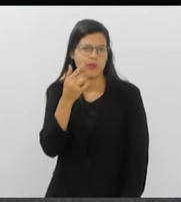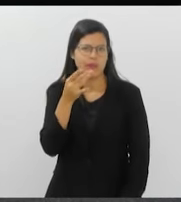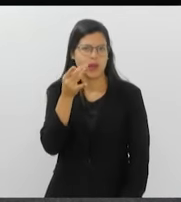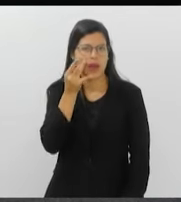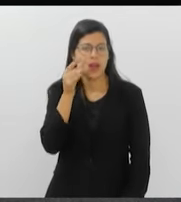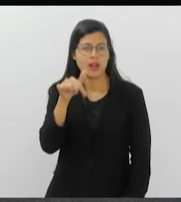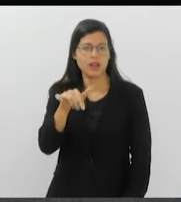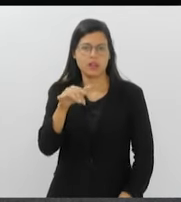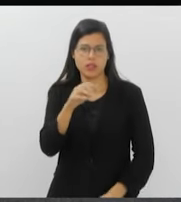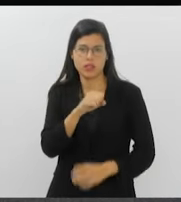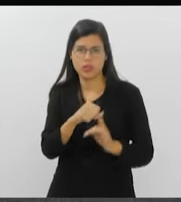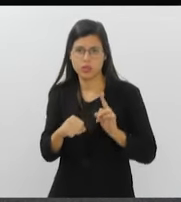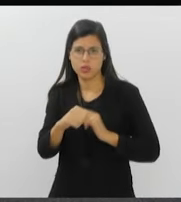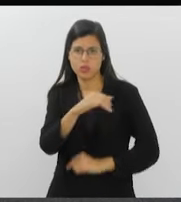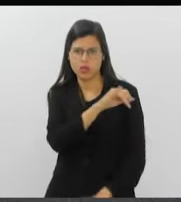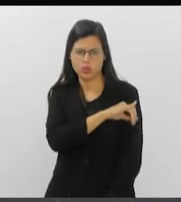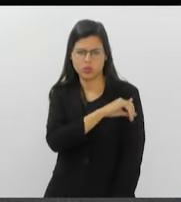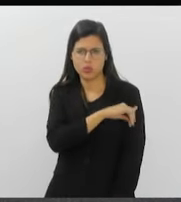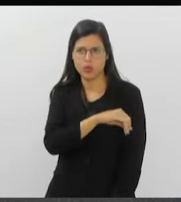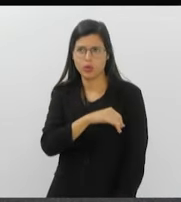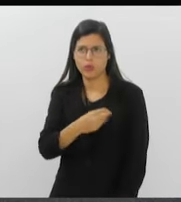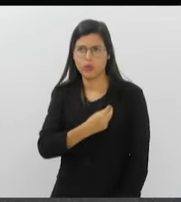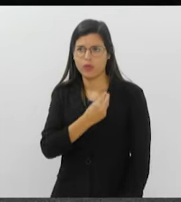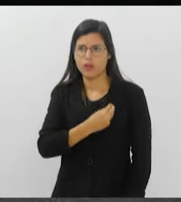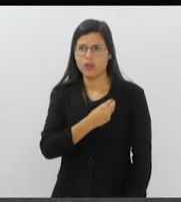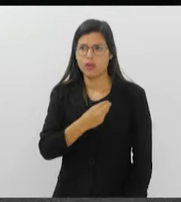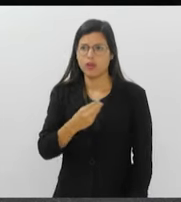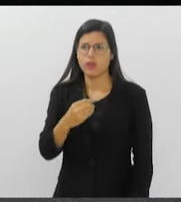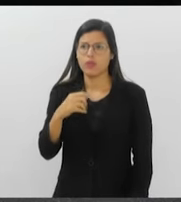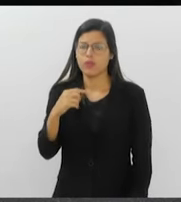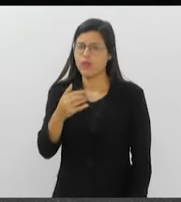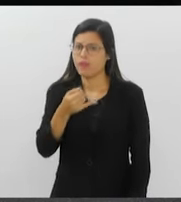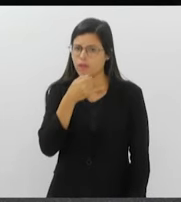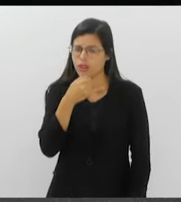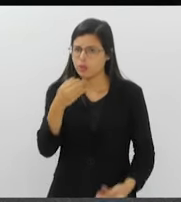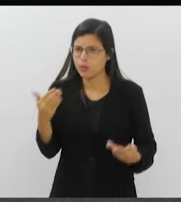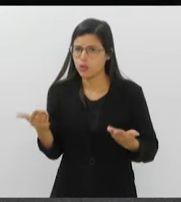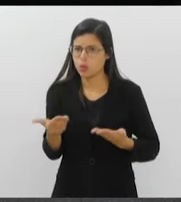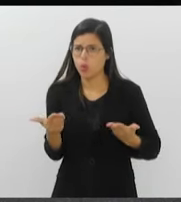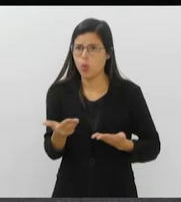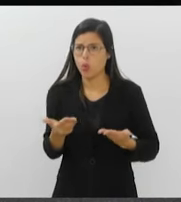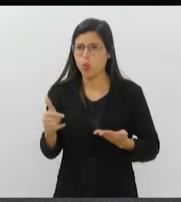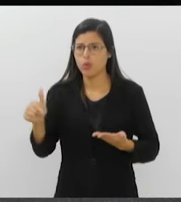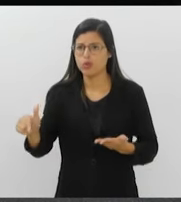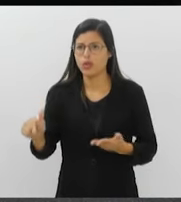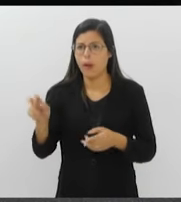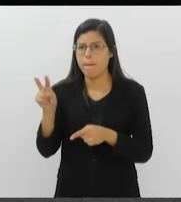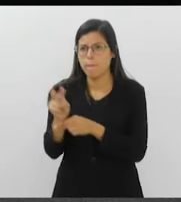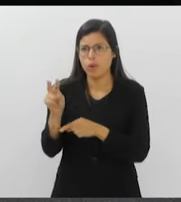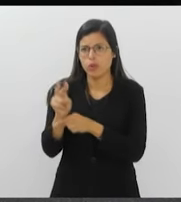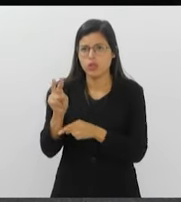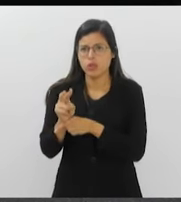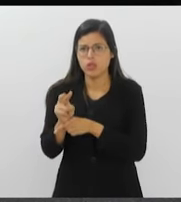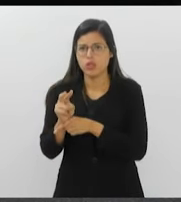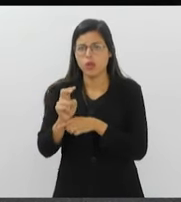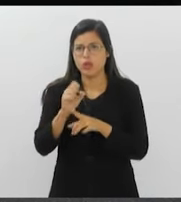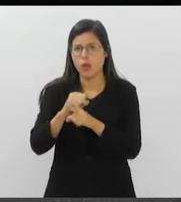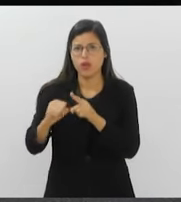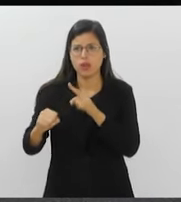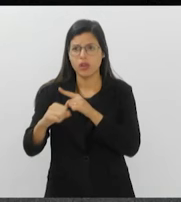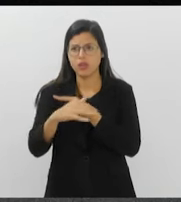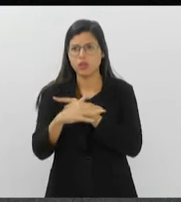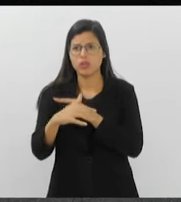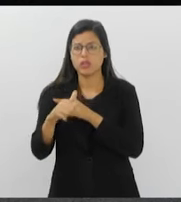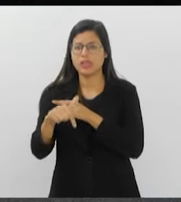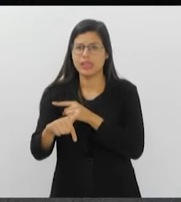fluminense passa. Nós não temos que estar lutando por esses caras. Infelizmente, hoje, eles estão sendo protegidos e a sociedade é que está